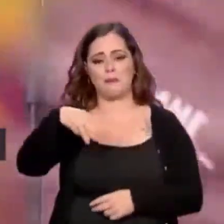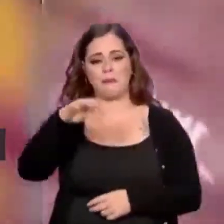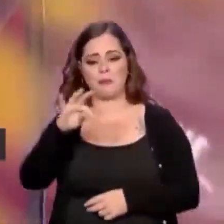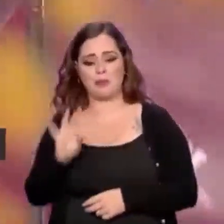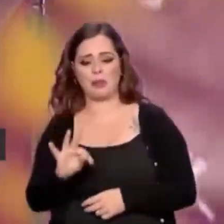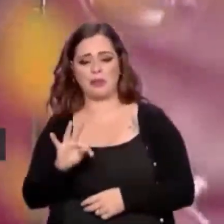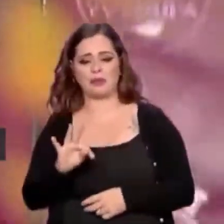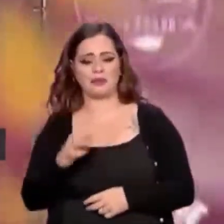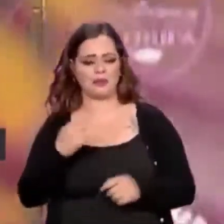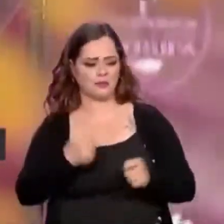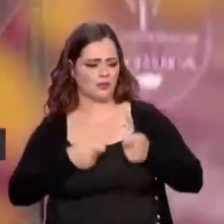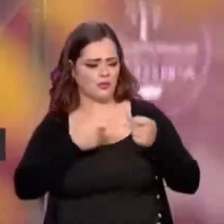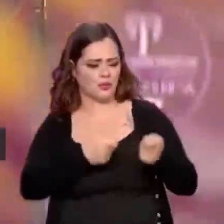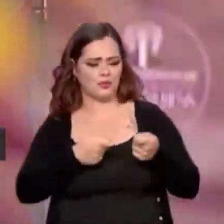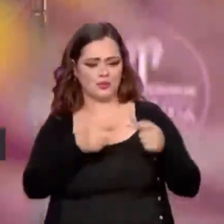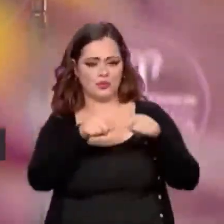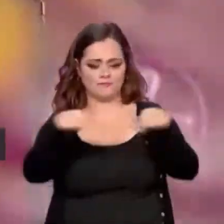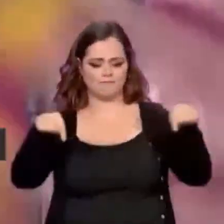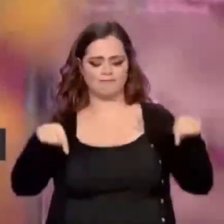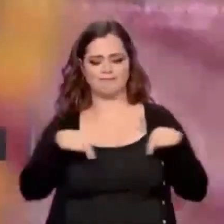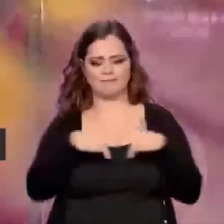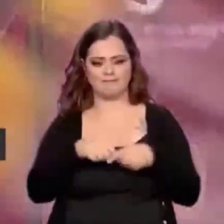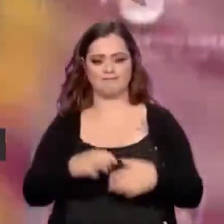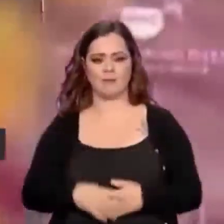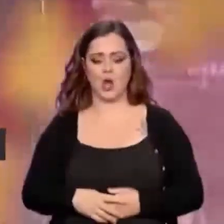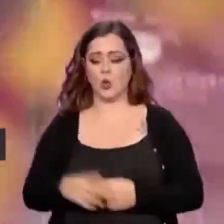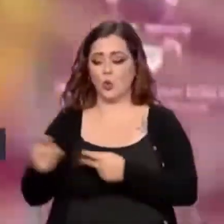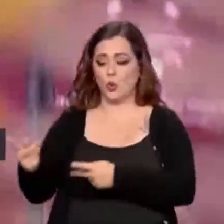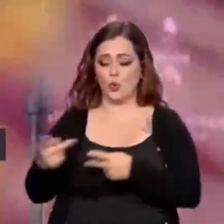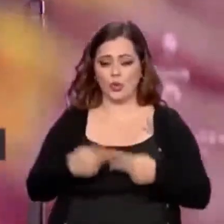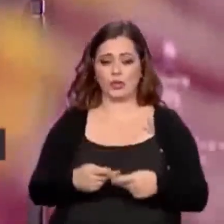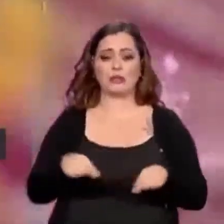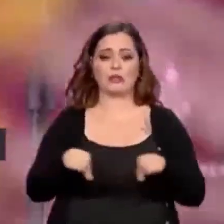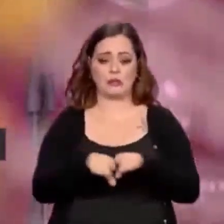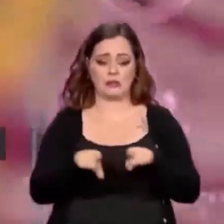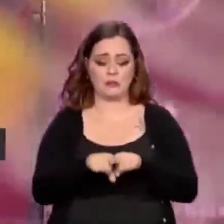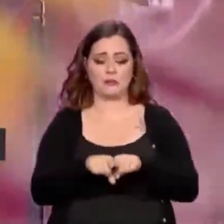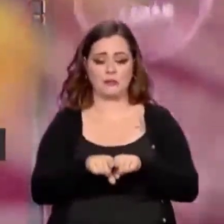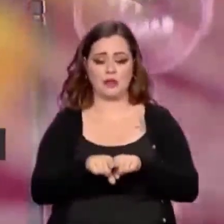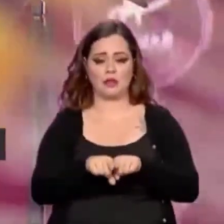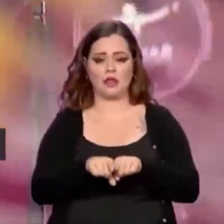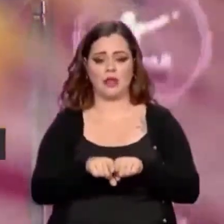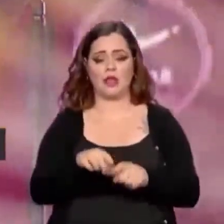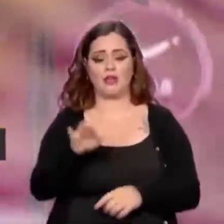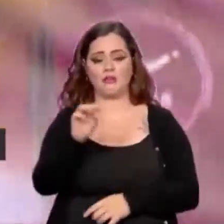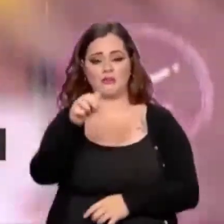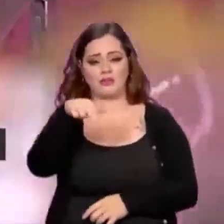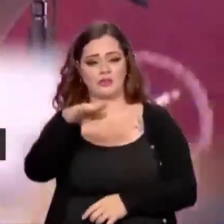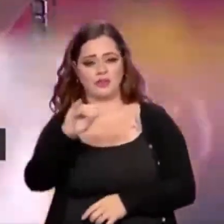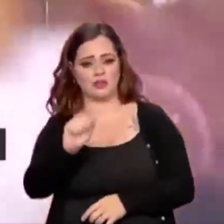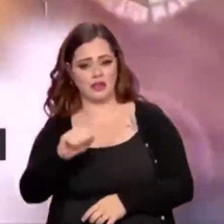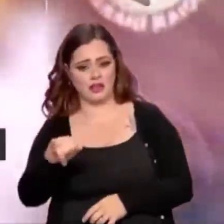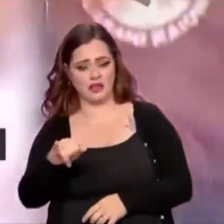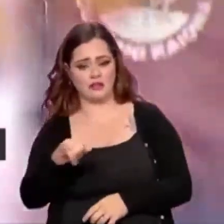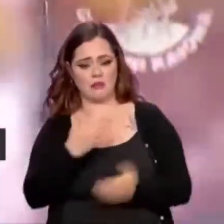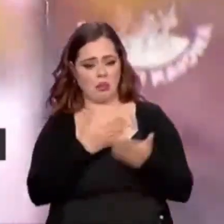pelo seu território. Trago aqui também o desmantelamento da FUNAI e da